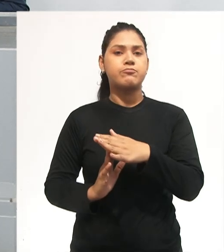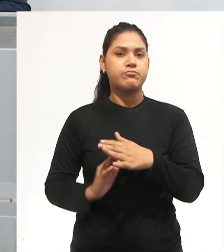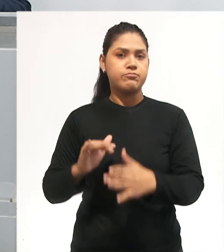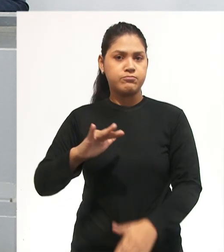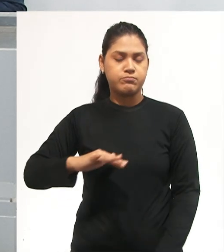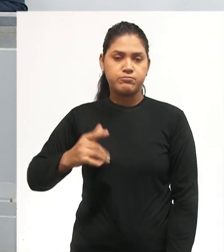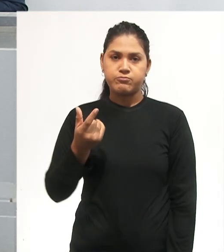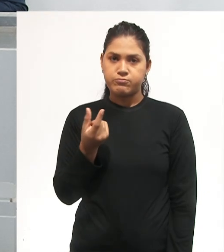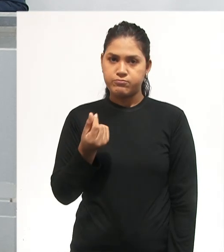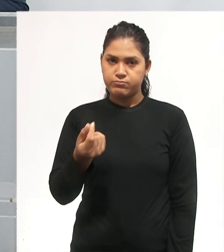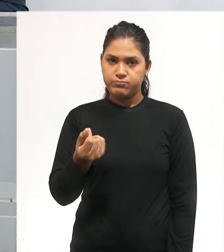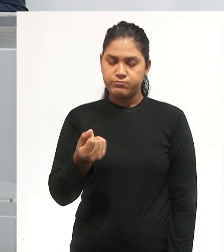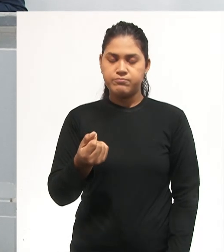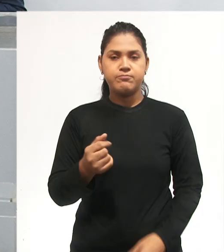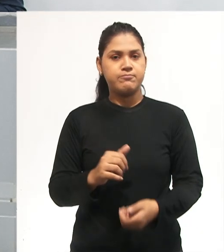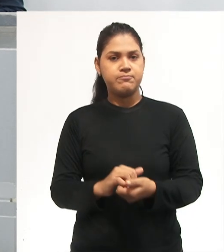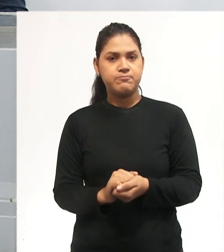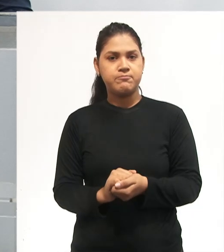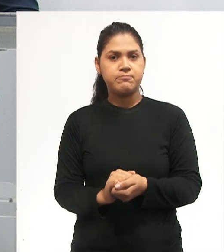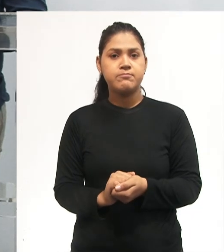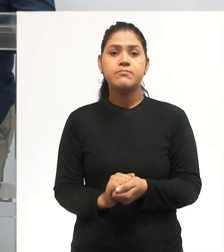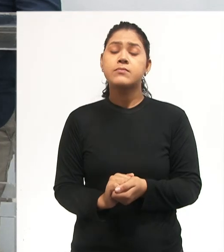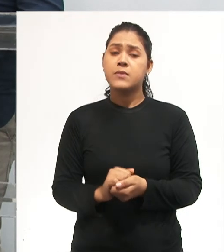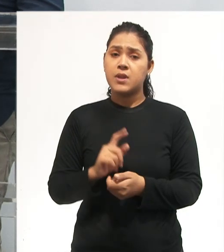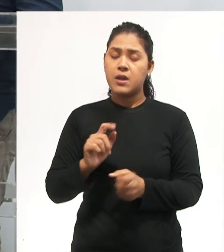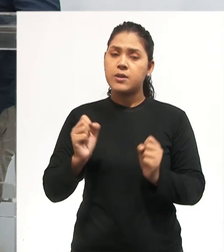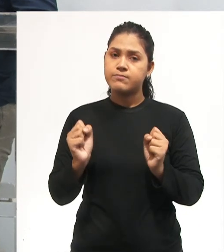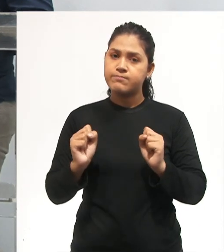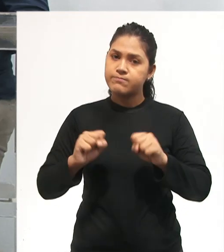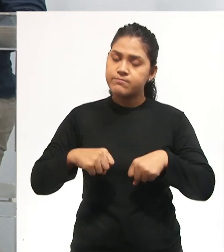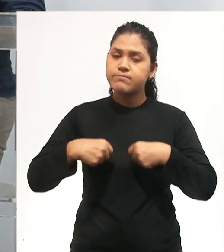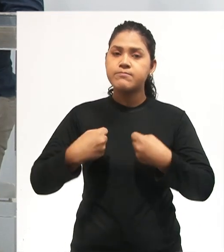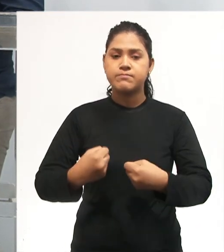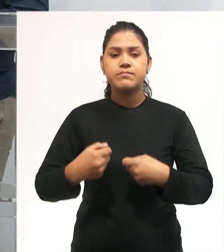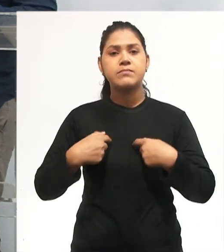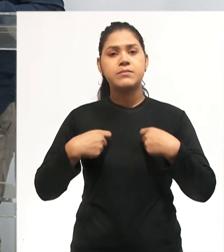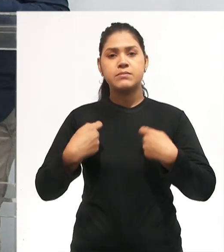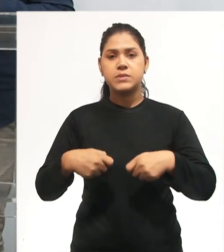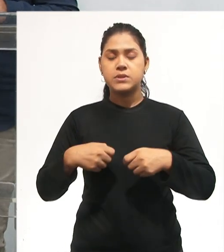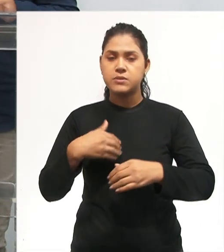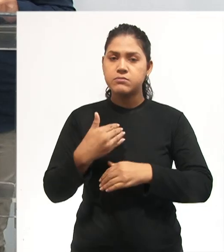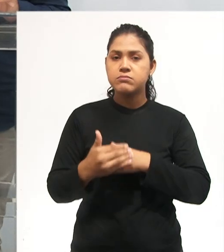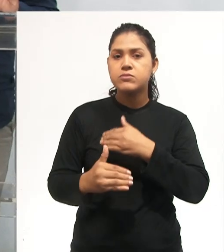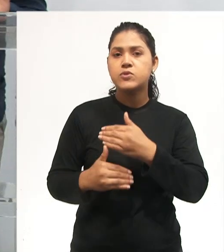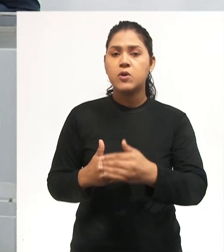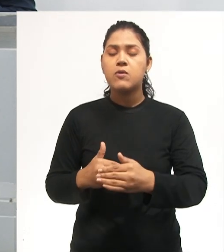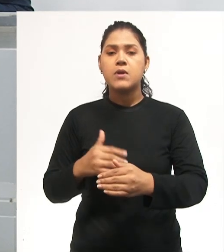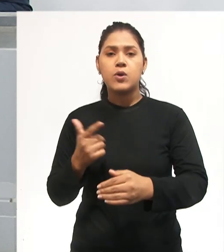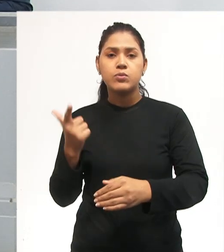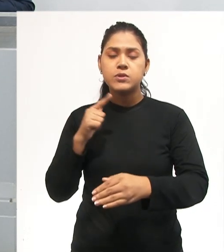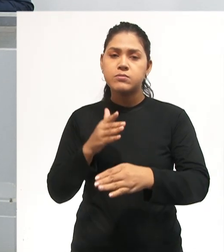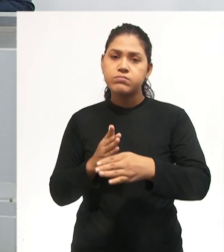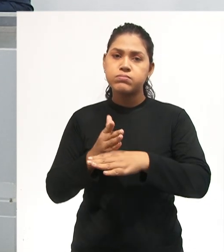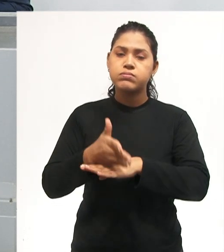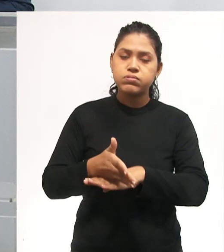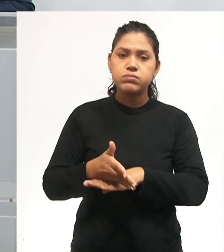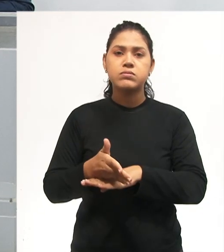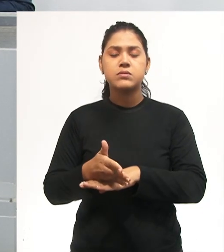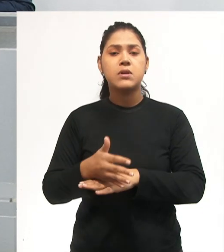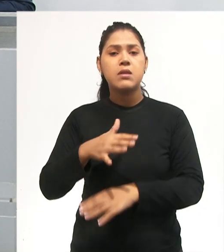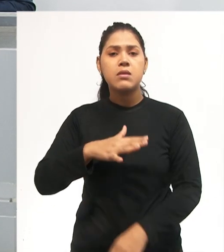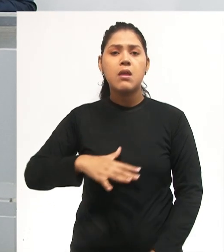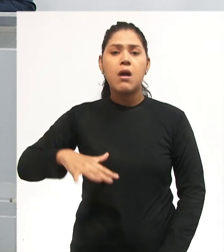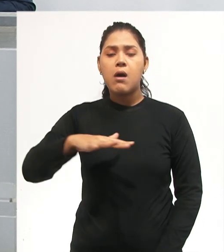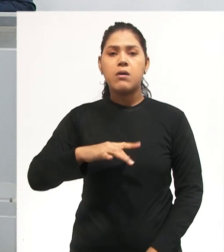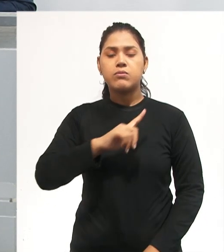essa responsabilidade. Então, são desafios que precisam ser transpostos, né, e considerados na discussão sobre